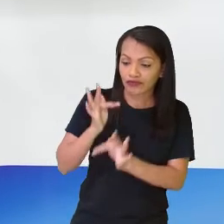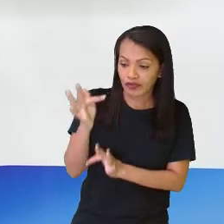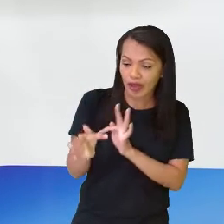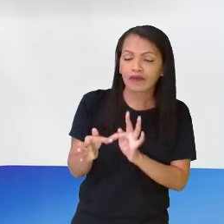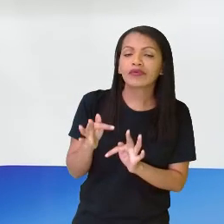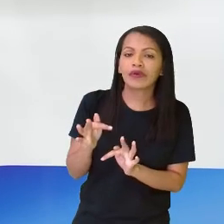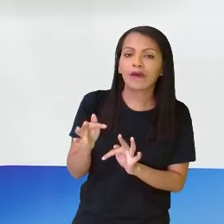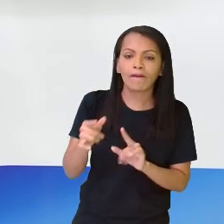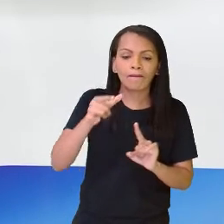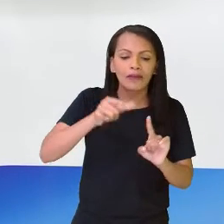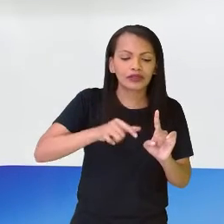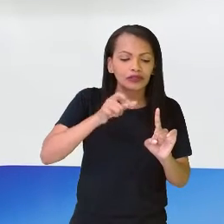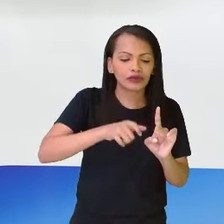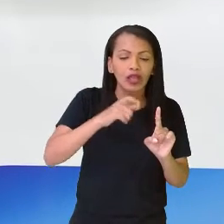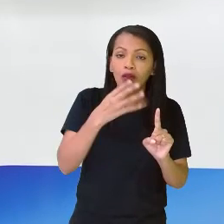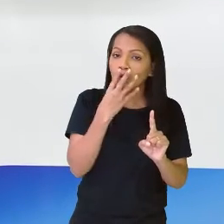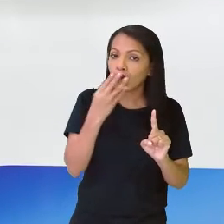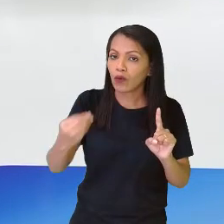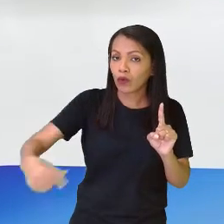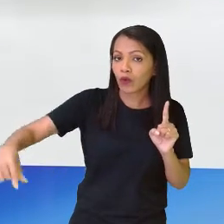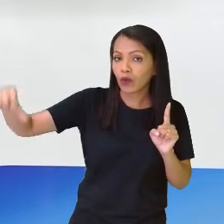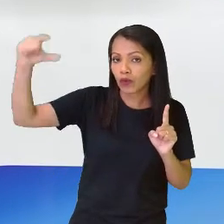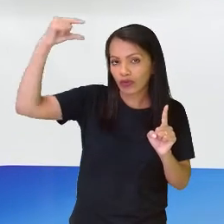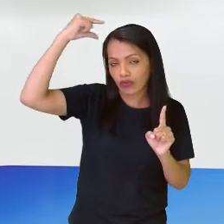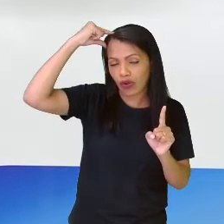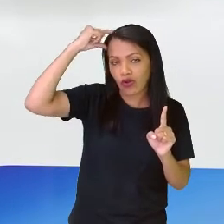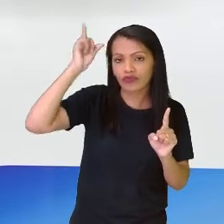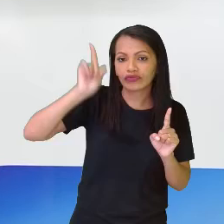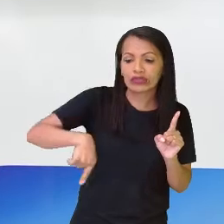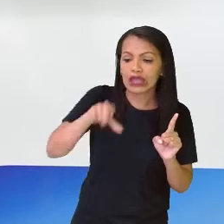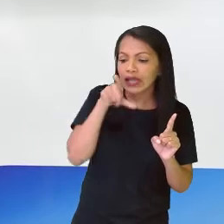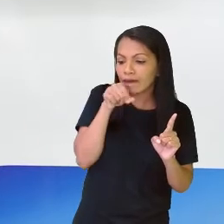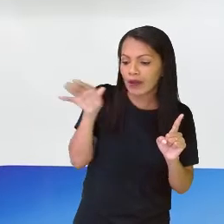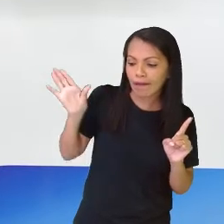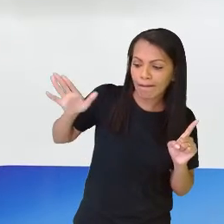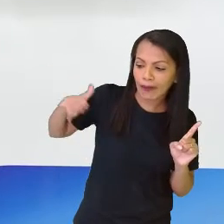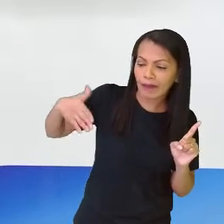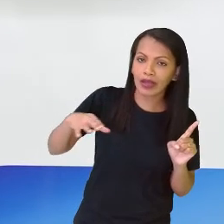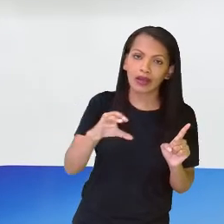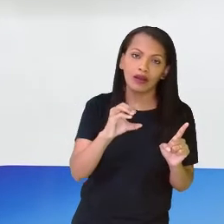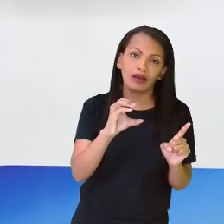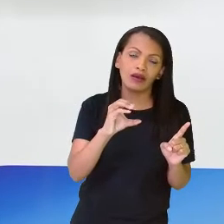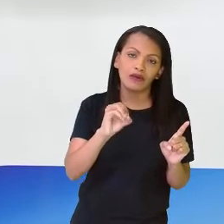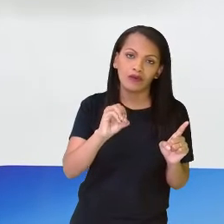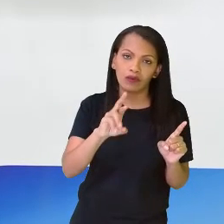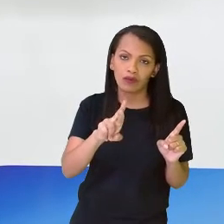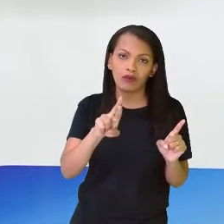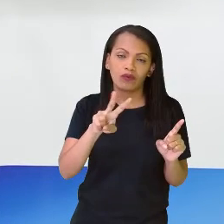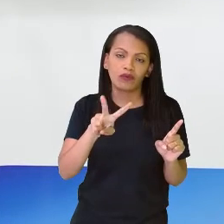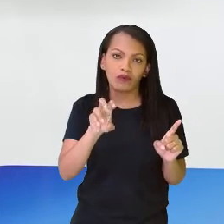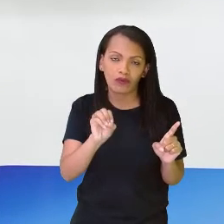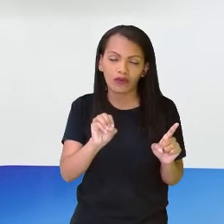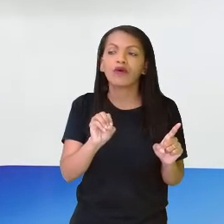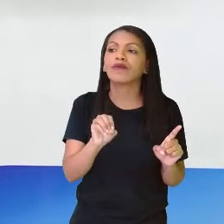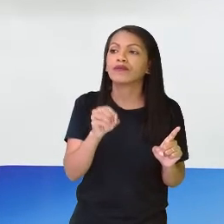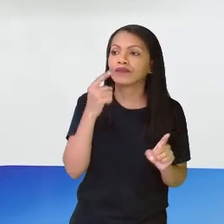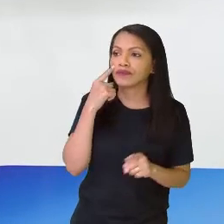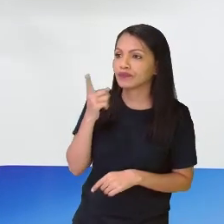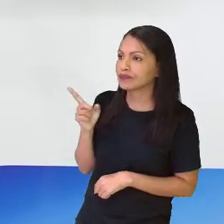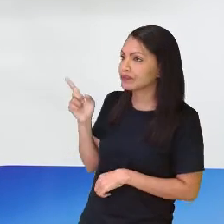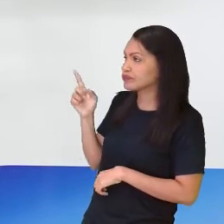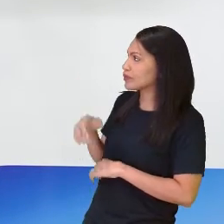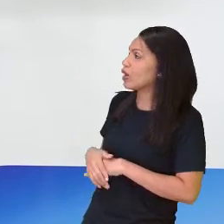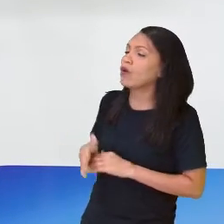a raposa. Só tiveram 2, bem simples, né? O tempo, quando aconteceu? Geralmente as histórias começam com era